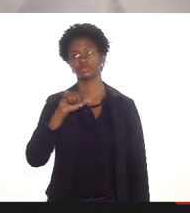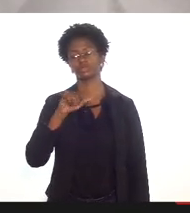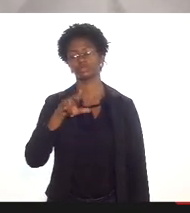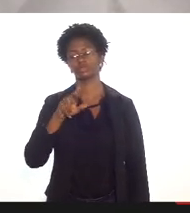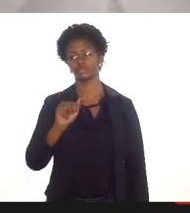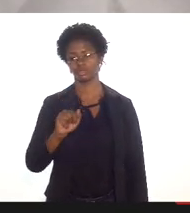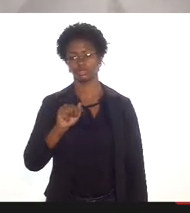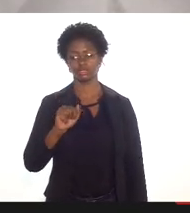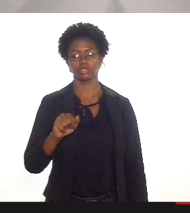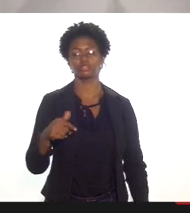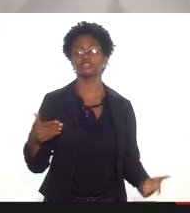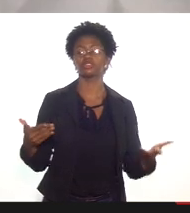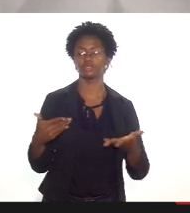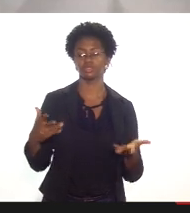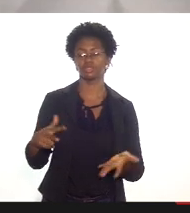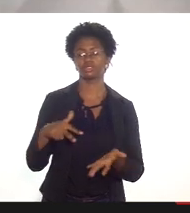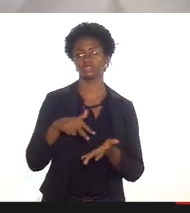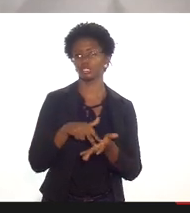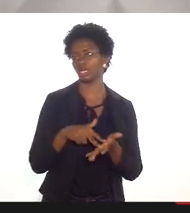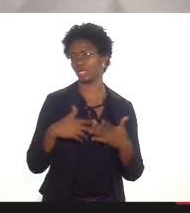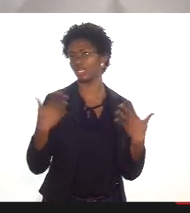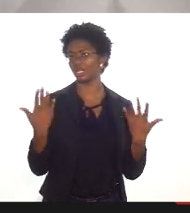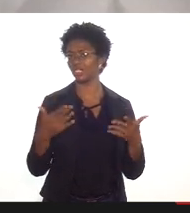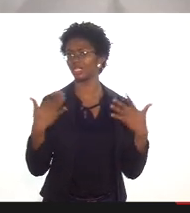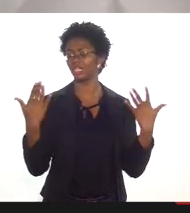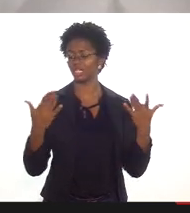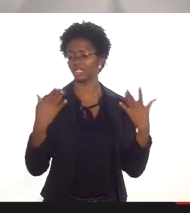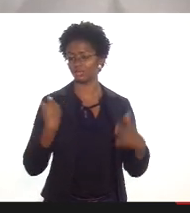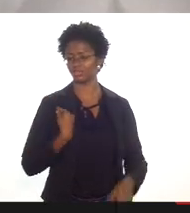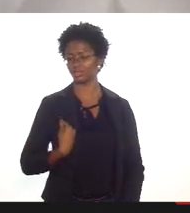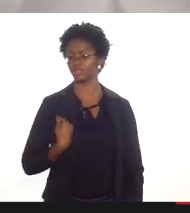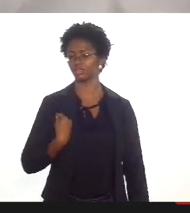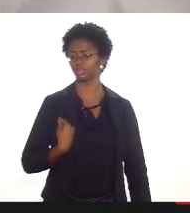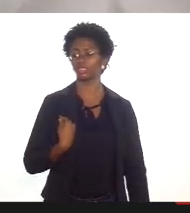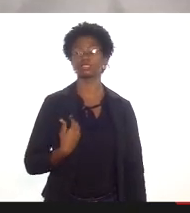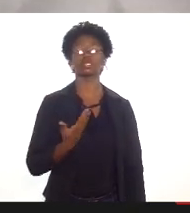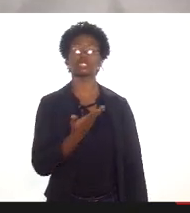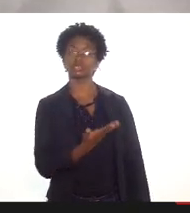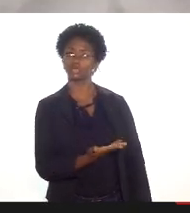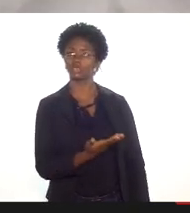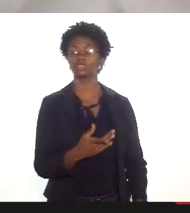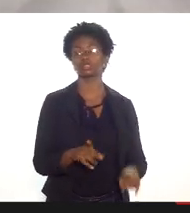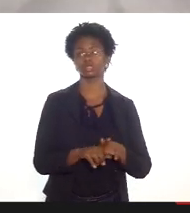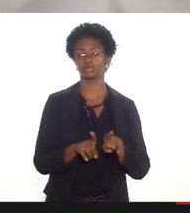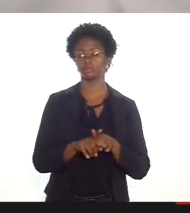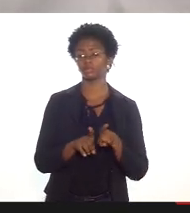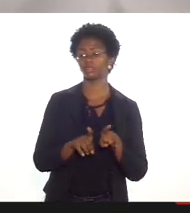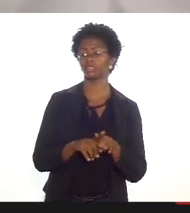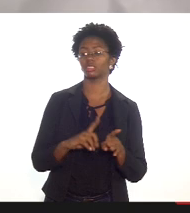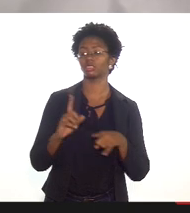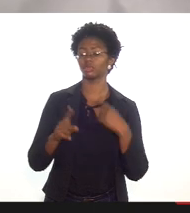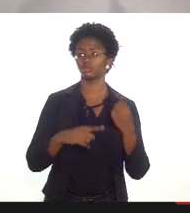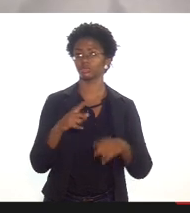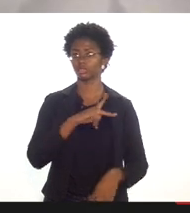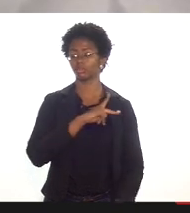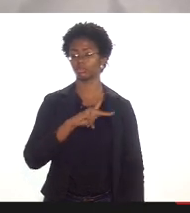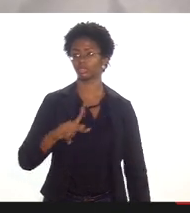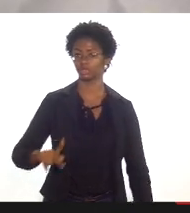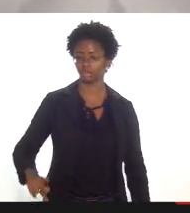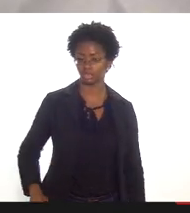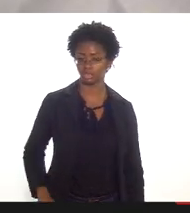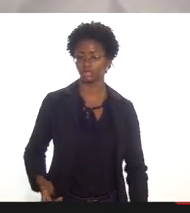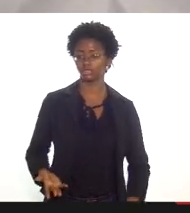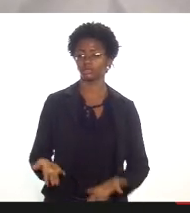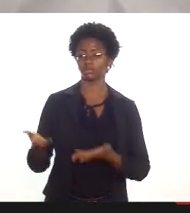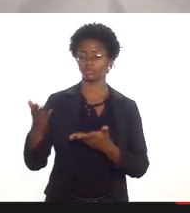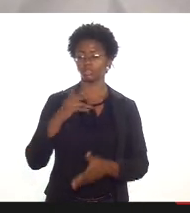que hoje nos dá a alegria da sua presença, e logo depois transferir a presidência dessa